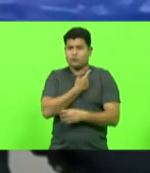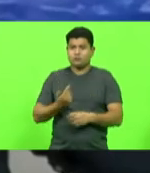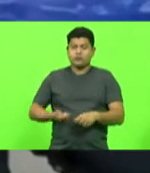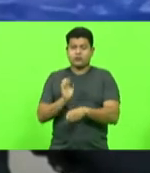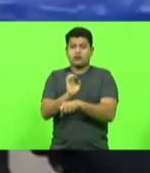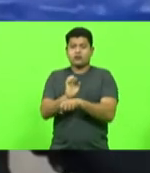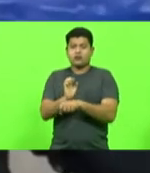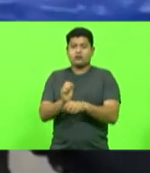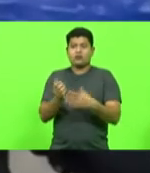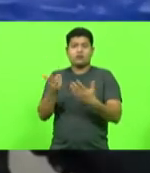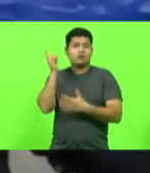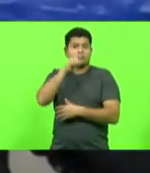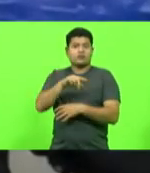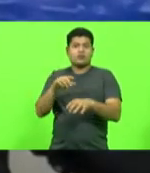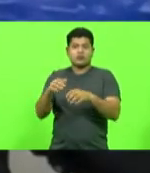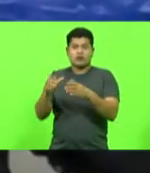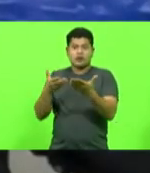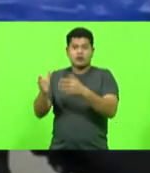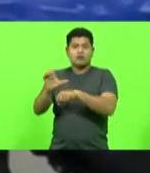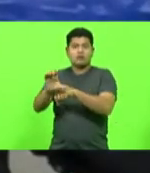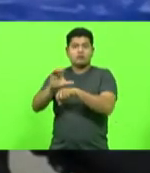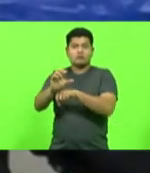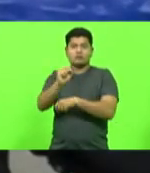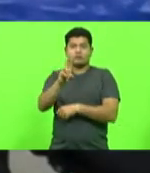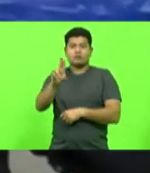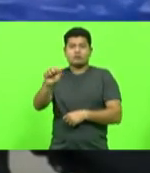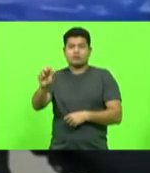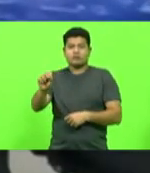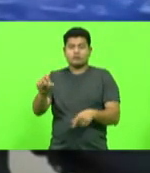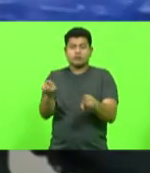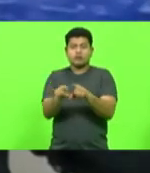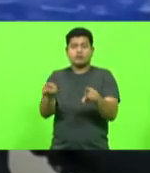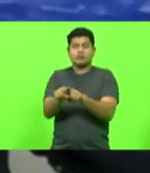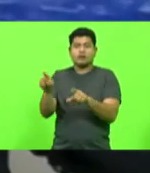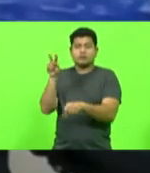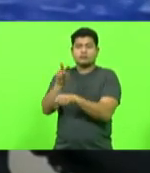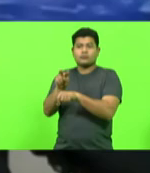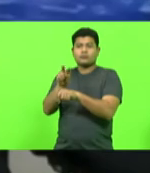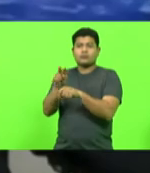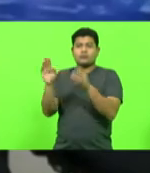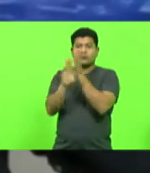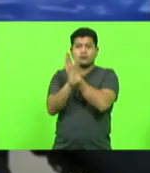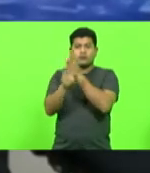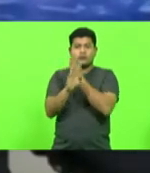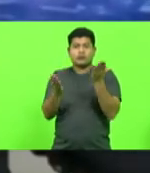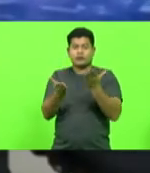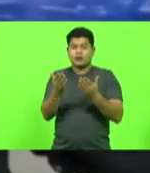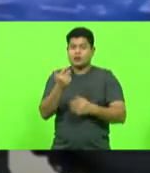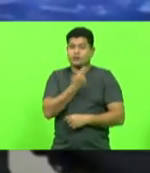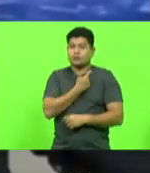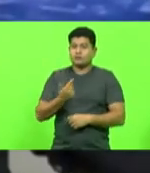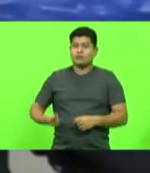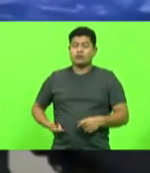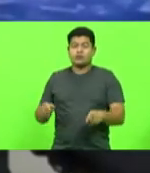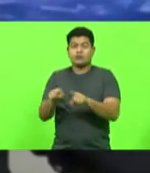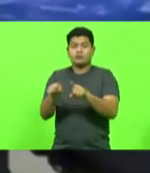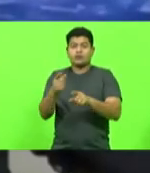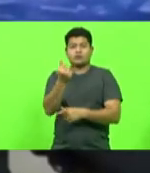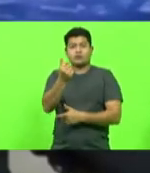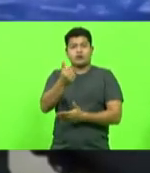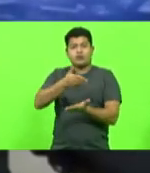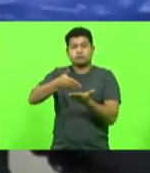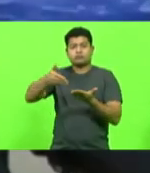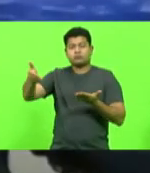capacitação aconteça. Monitoramento do Estado e o financiamento, que eu já coloquei aqui a situação